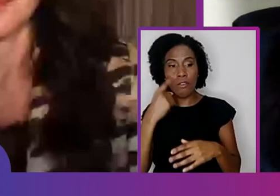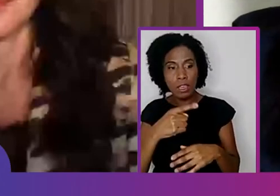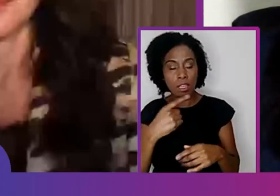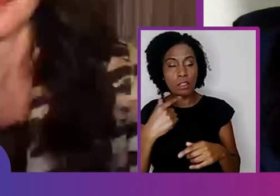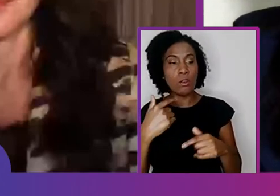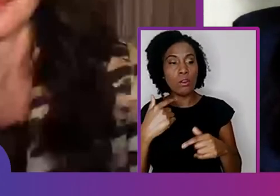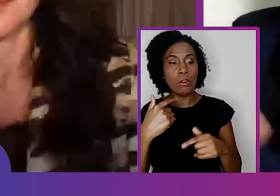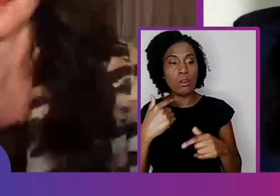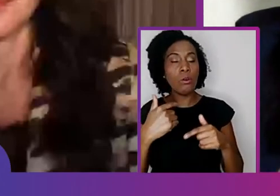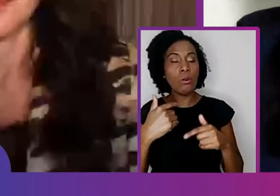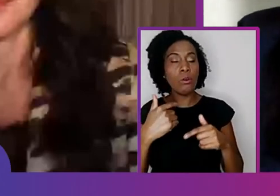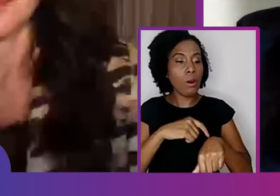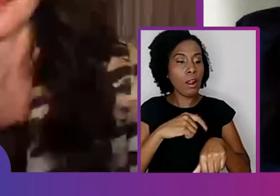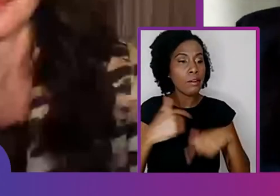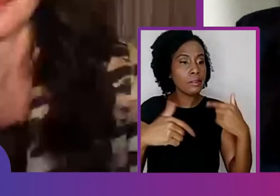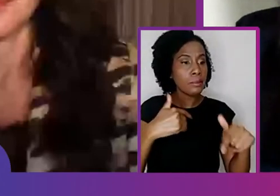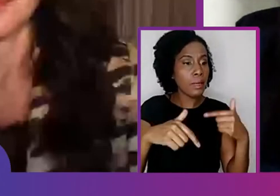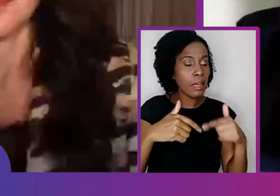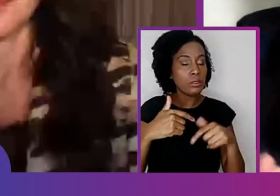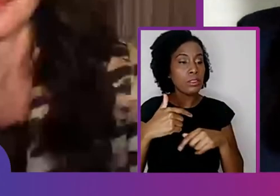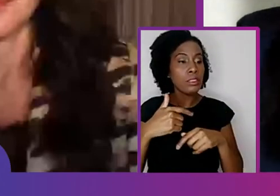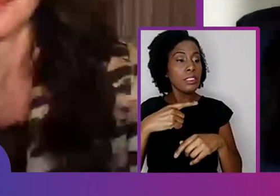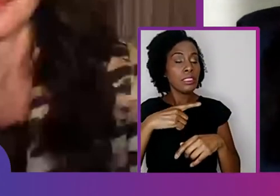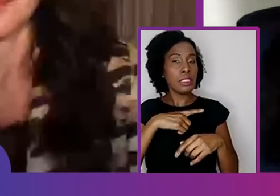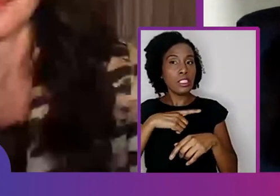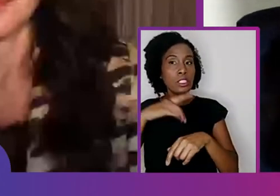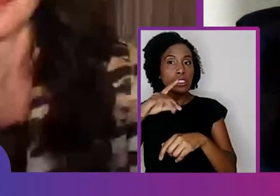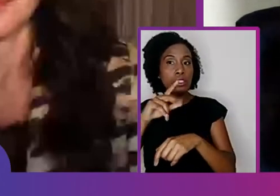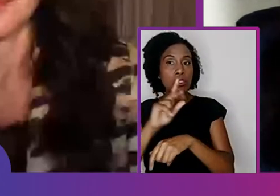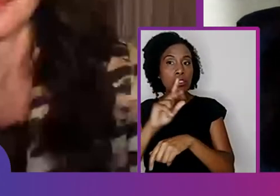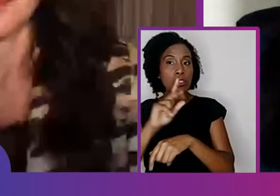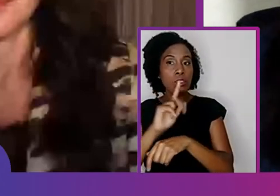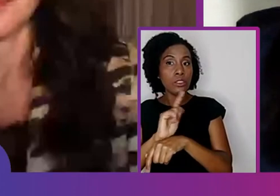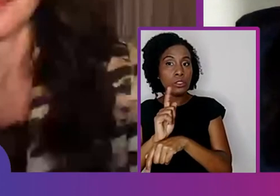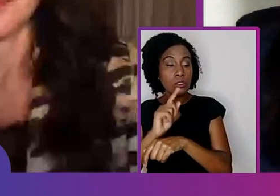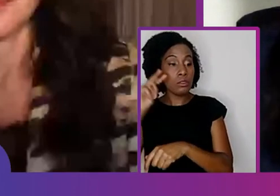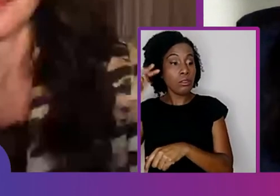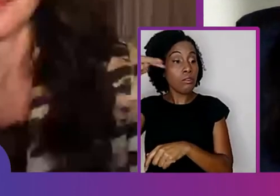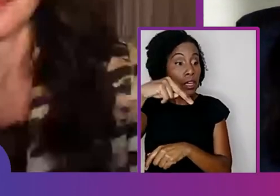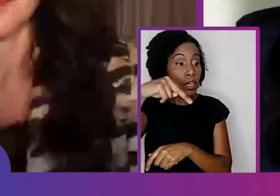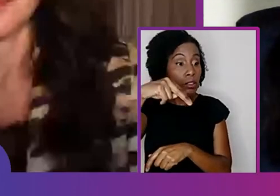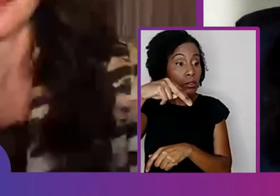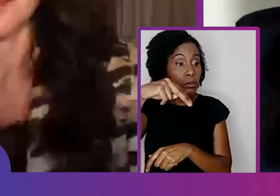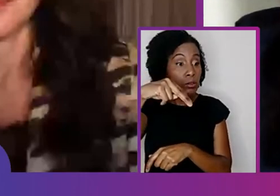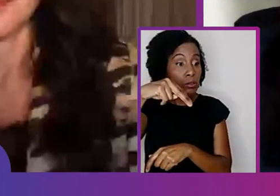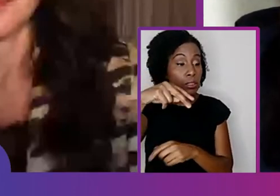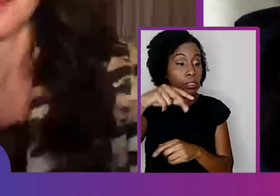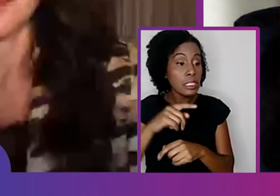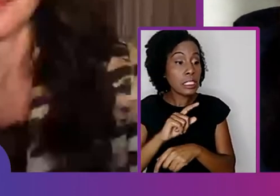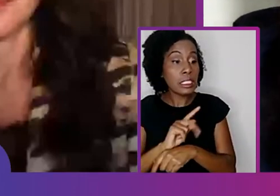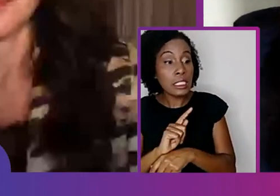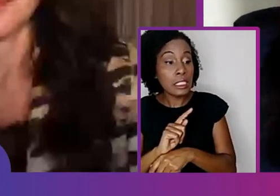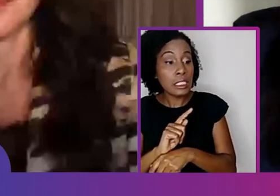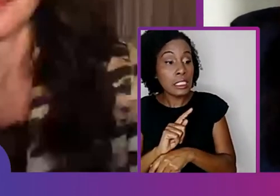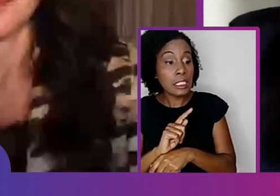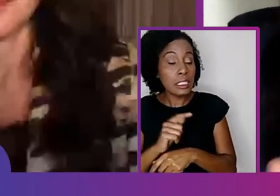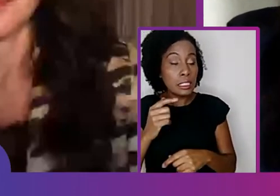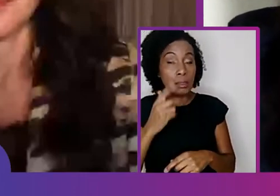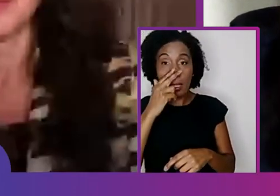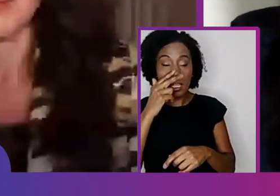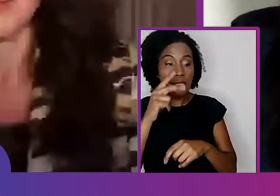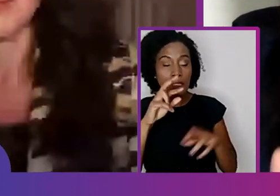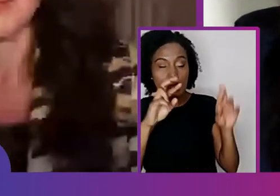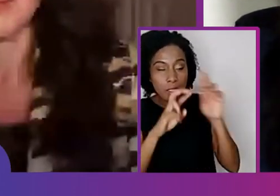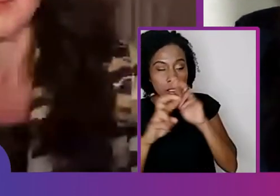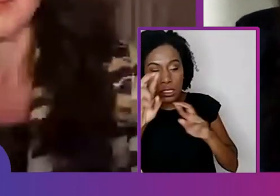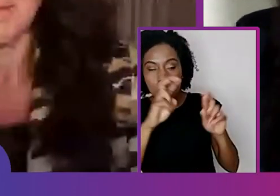te vigiando, e isso é a medida da sua produção? Ele está medindo a produção de forma equivocada, né? Até uma amiga minha consultora